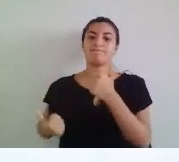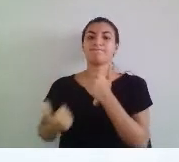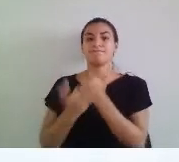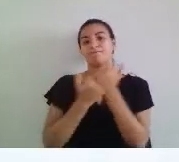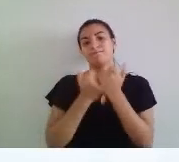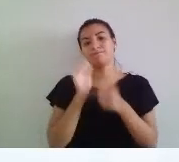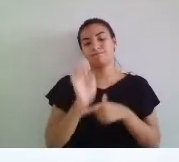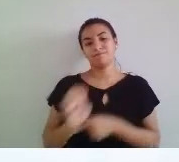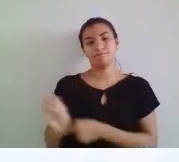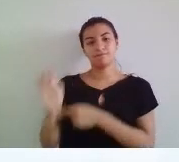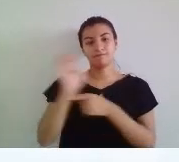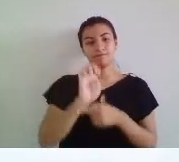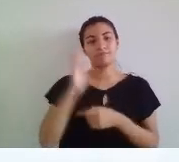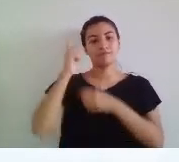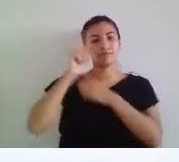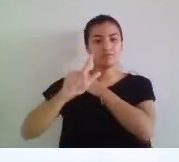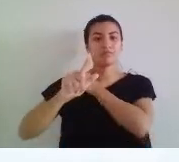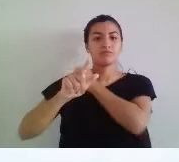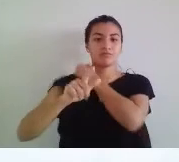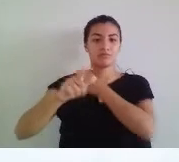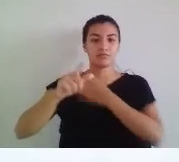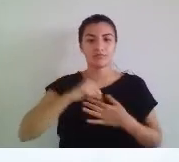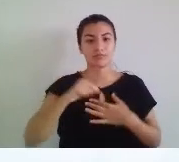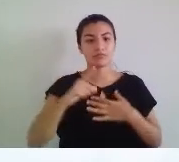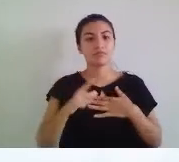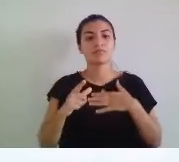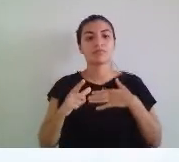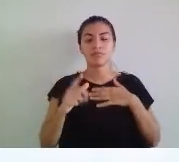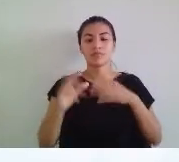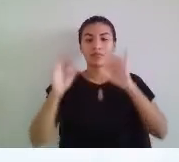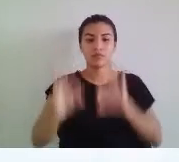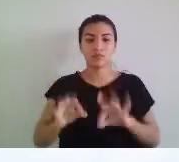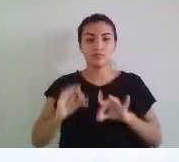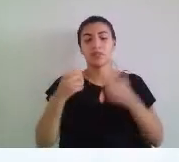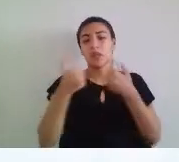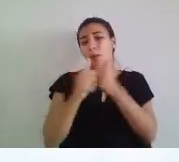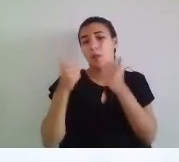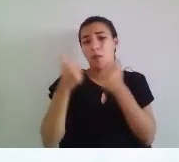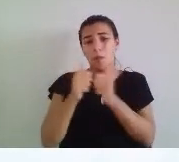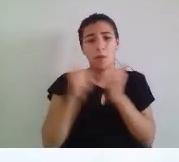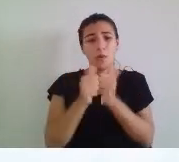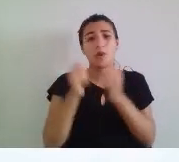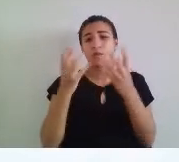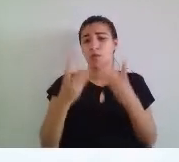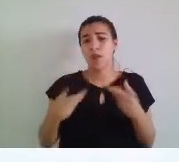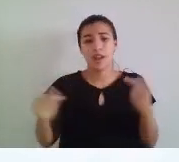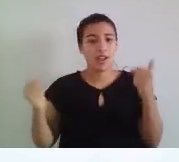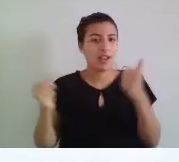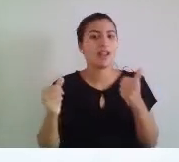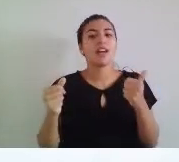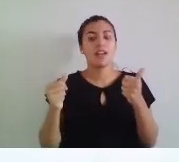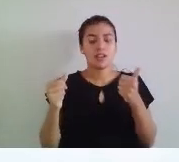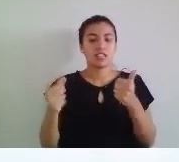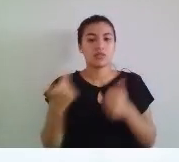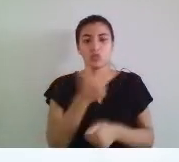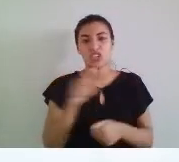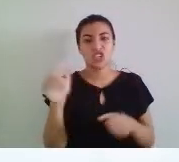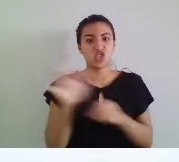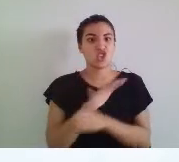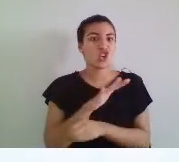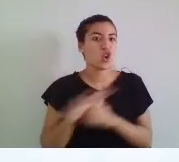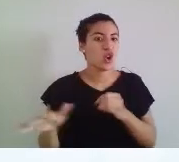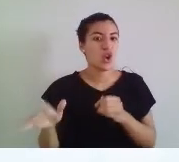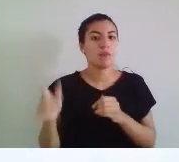estatal para que possa ter, por um lado, garantia de um transporte público de qualidade, que não esteja lotado, então tinha que ter